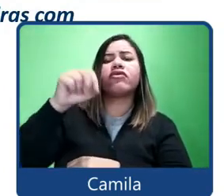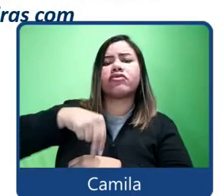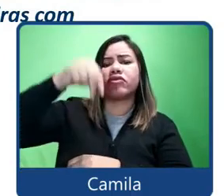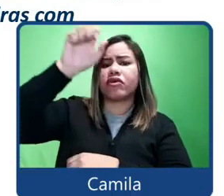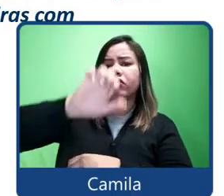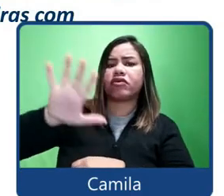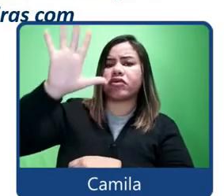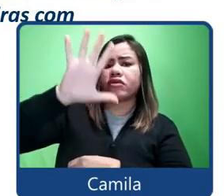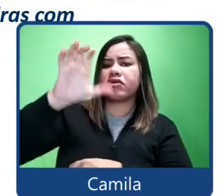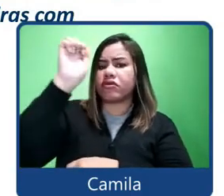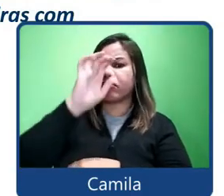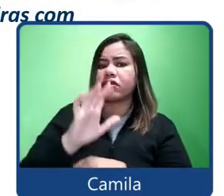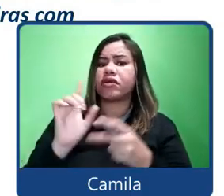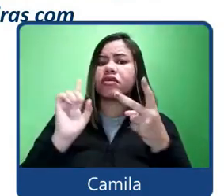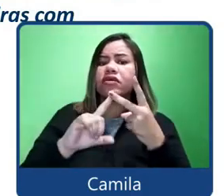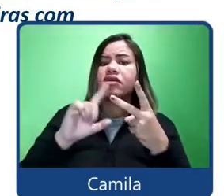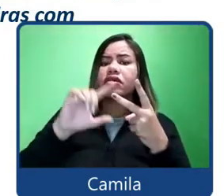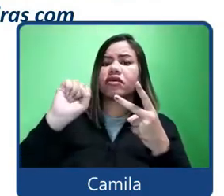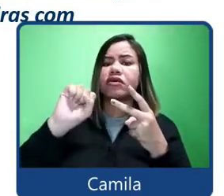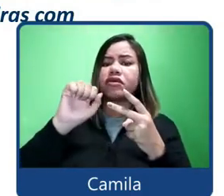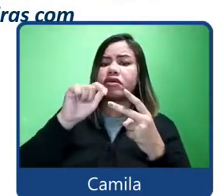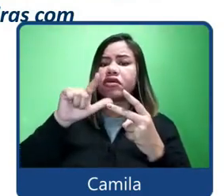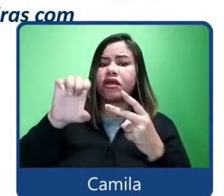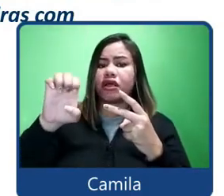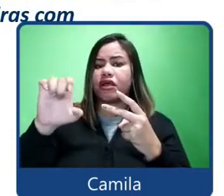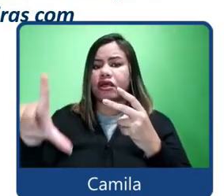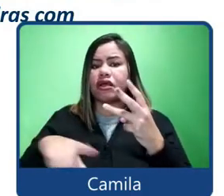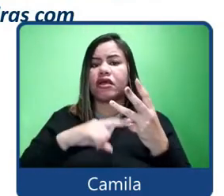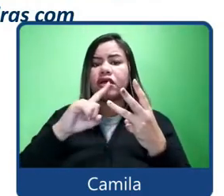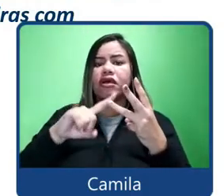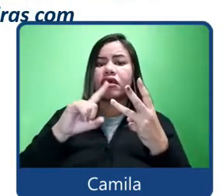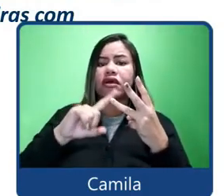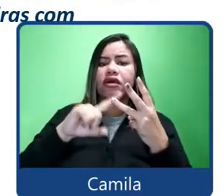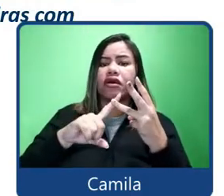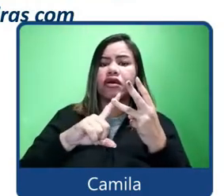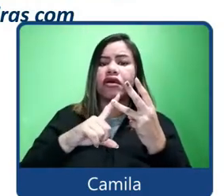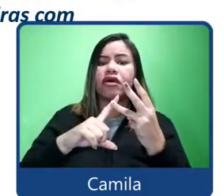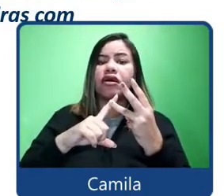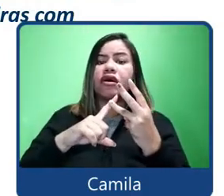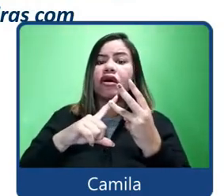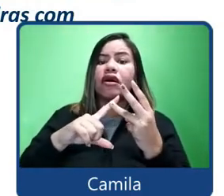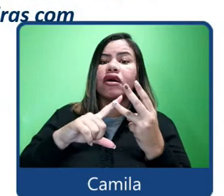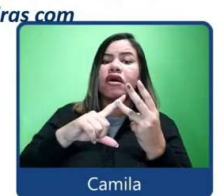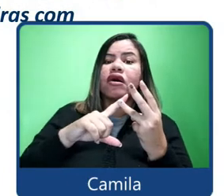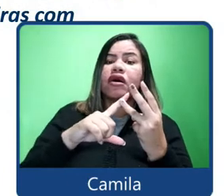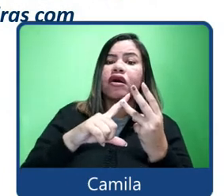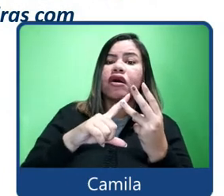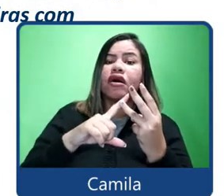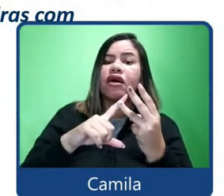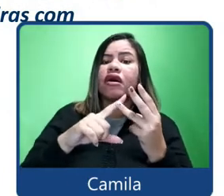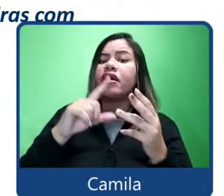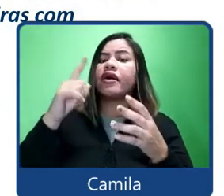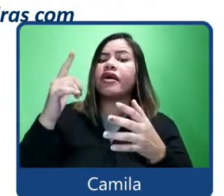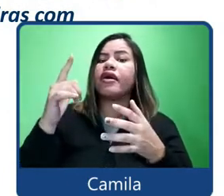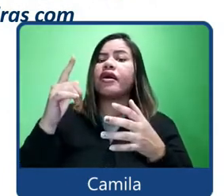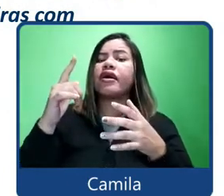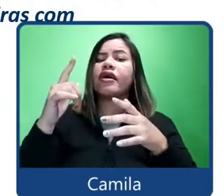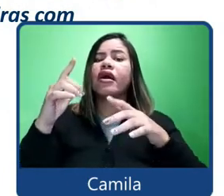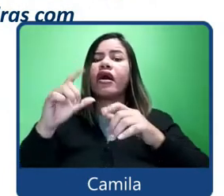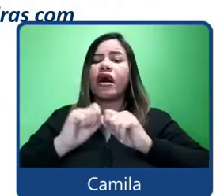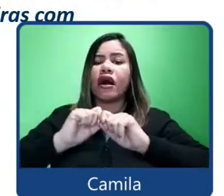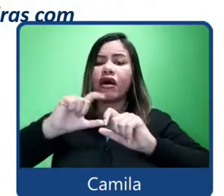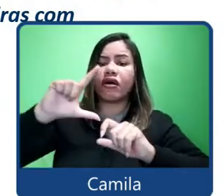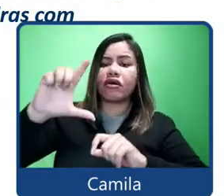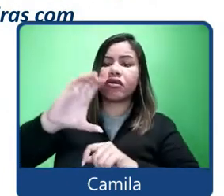Sahel, desintensificação da ressurgência na Namíbia, aumento da ressurgência ao redor da Antártica e maior liberação de CO2 para a atmosfera